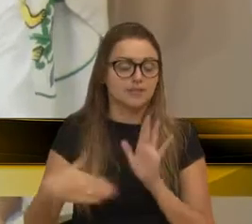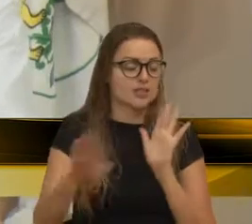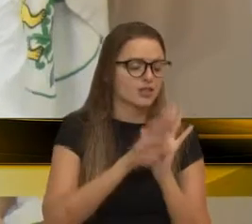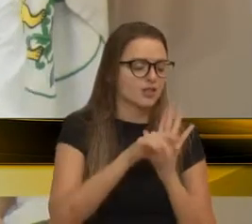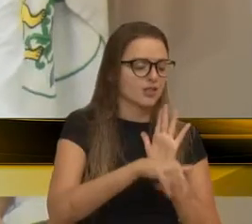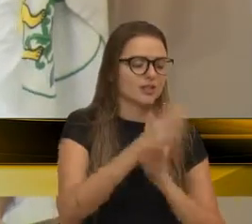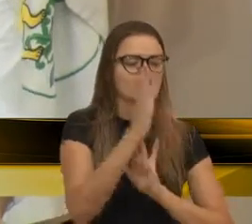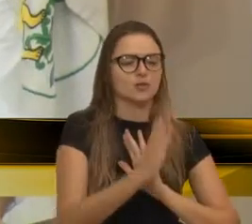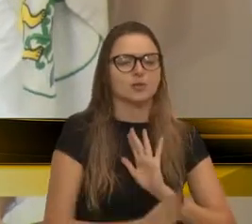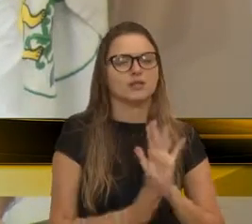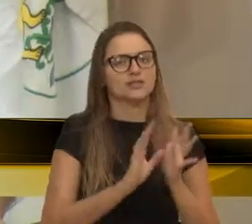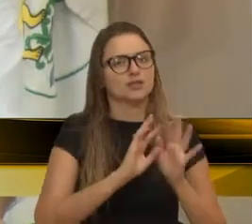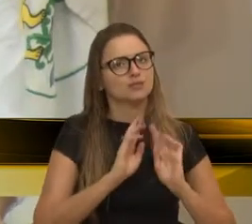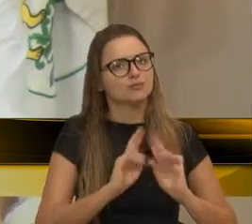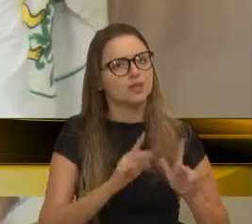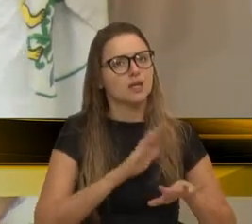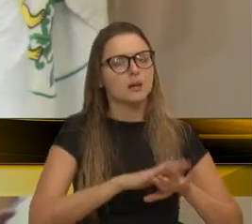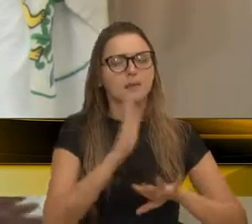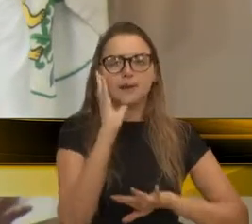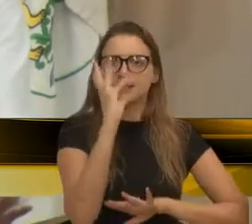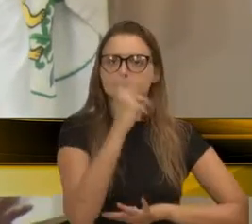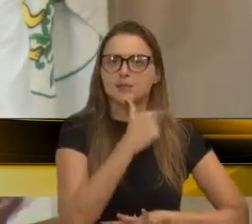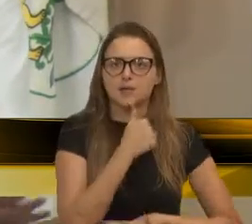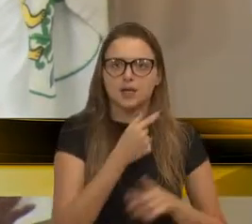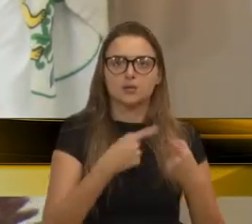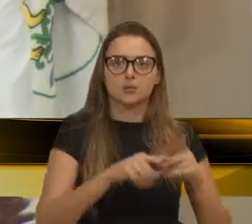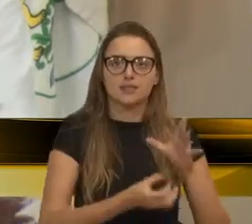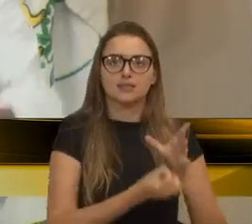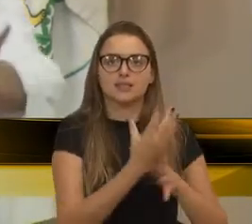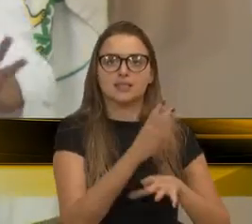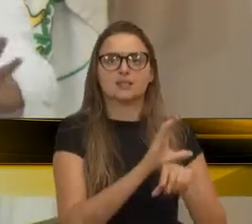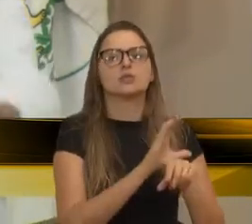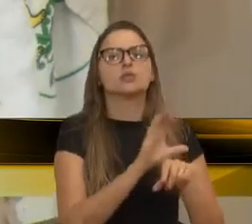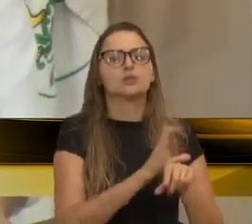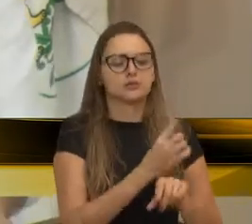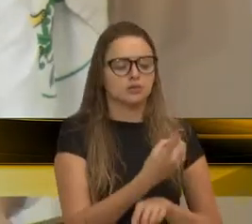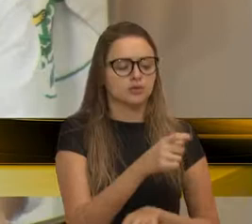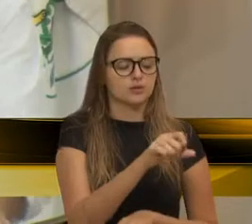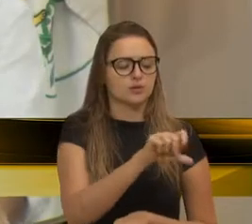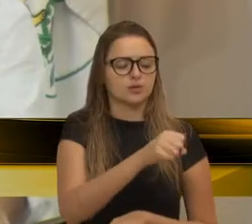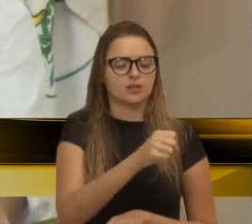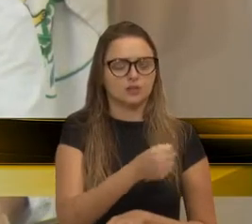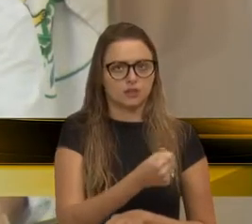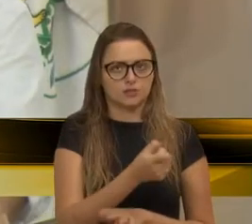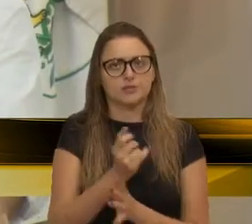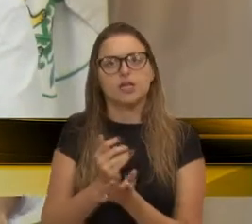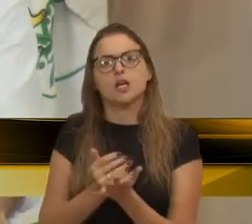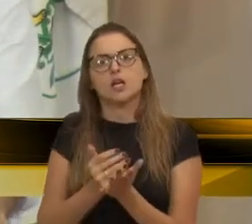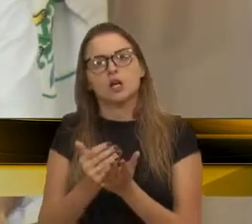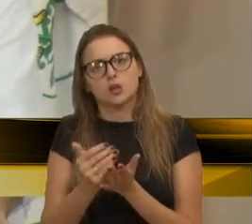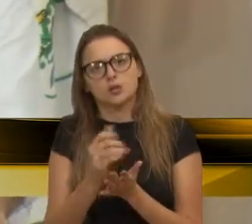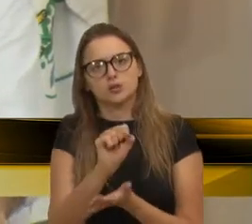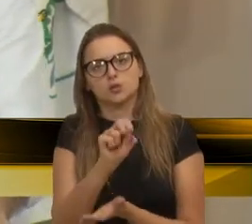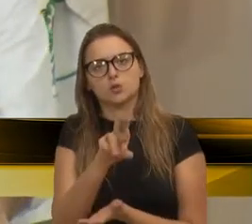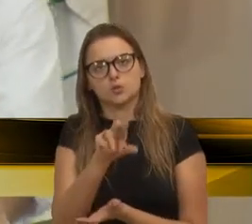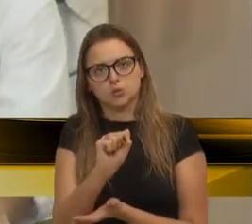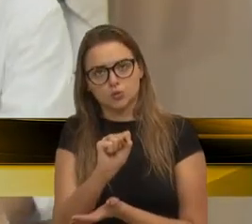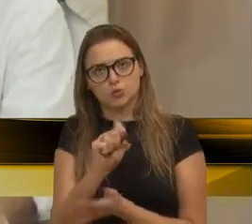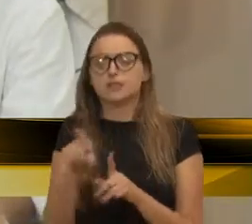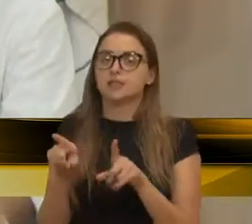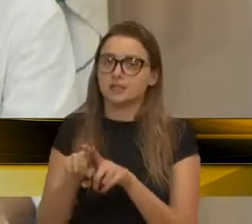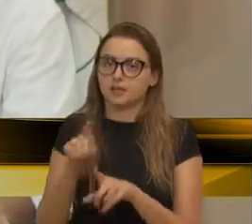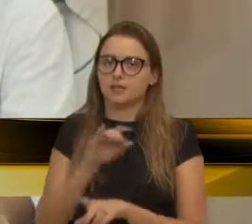codificado na Constituição Federal de 88, onde chama atenção para dois aspectos, o SUS e o regime geral da Previdência Social,